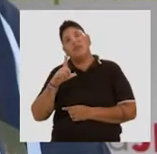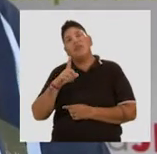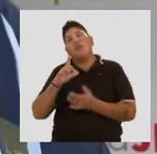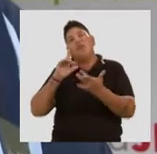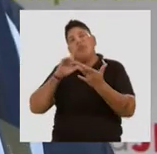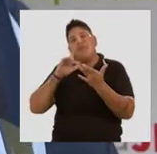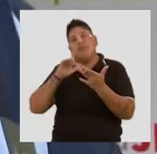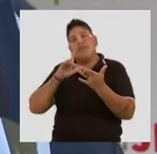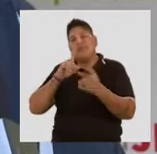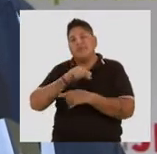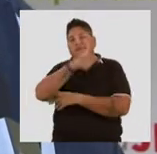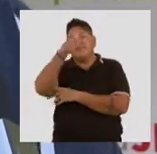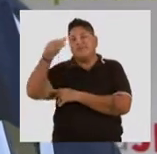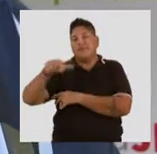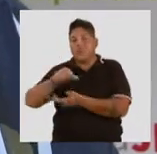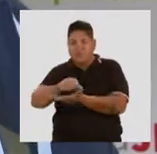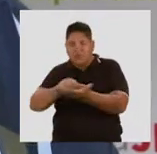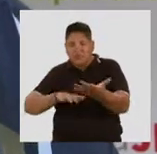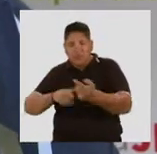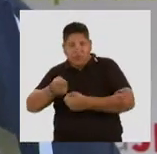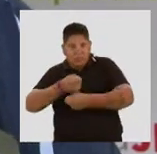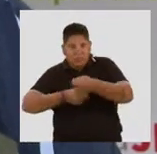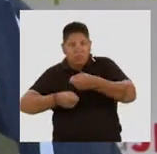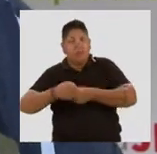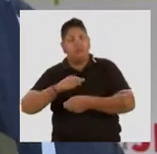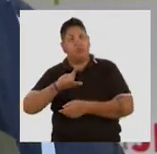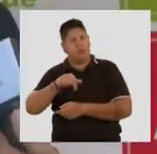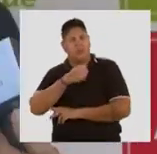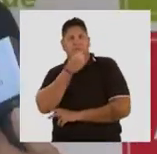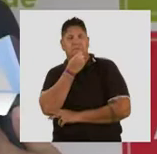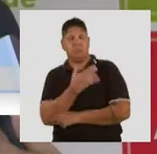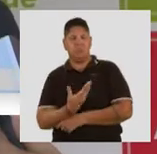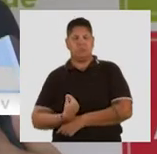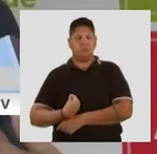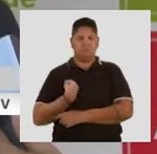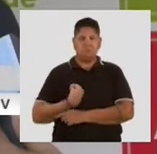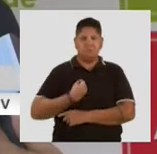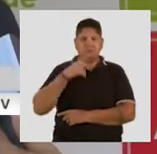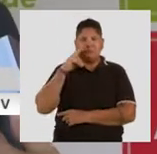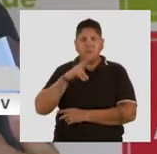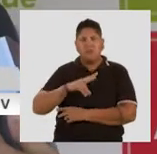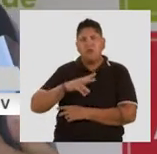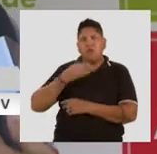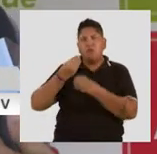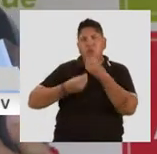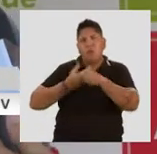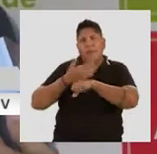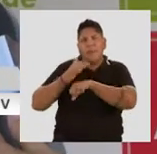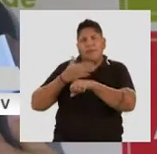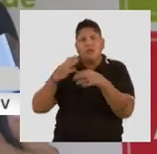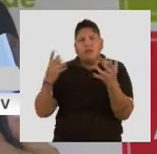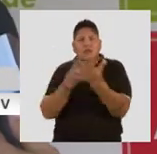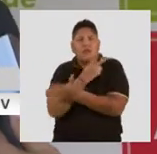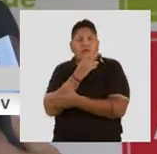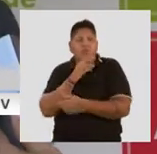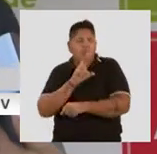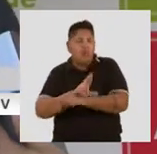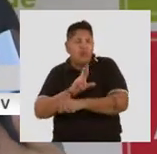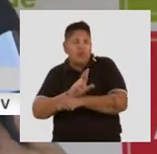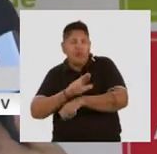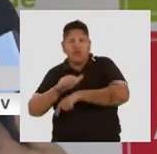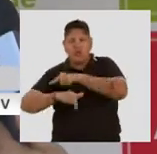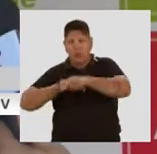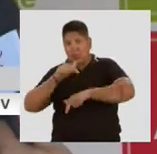irão enfrentar nas mais diferentes atividades econômicas. É bom estar aqui e ver na prática como é que funciona, ritmo de